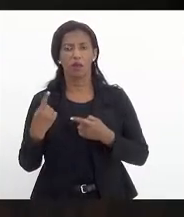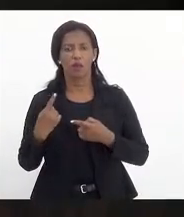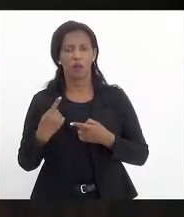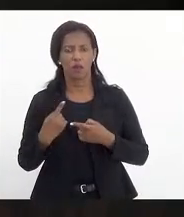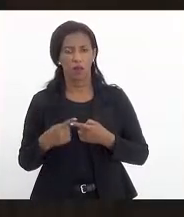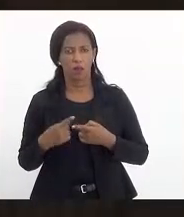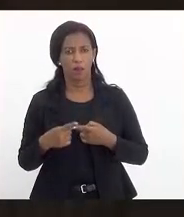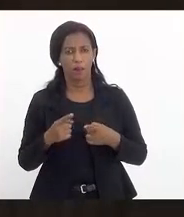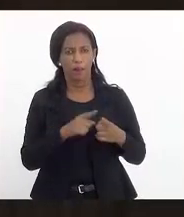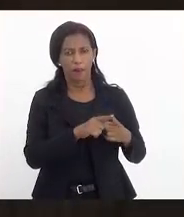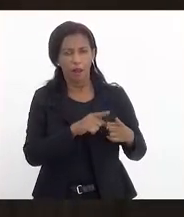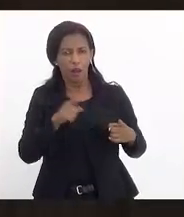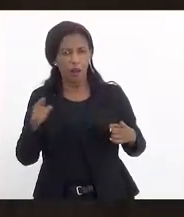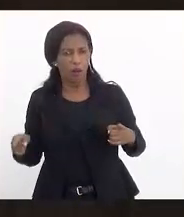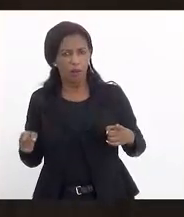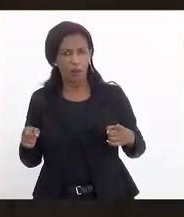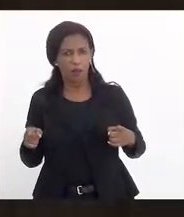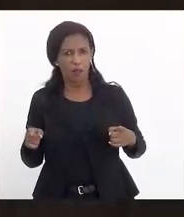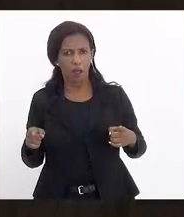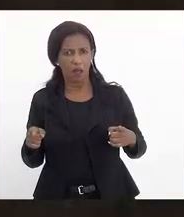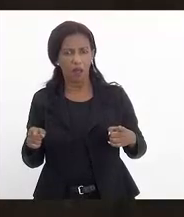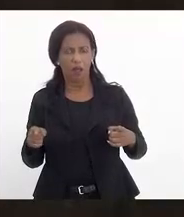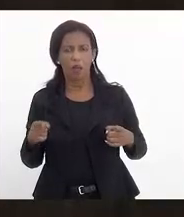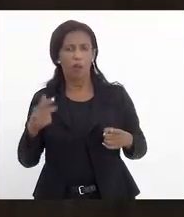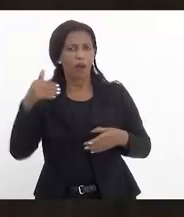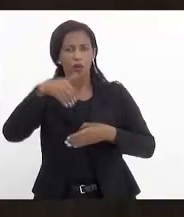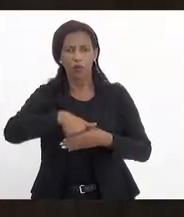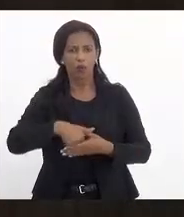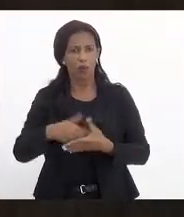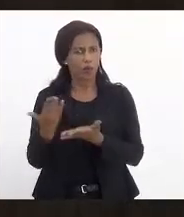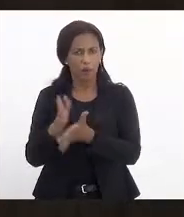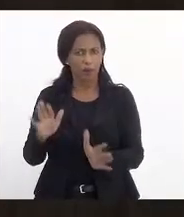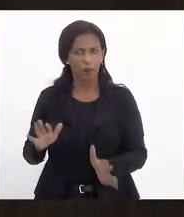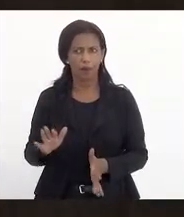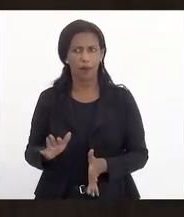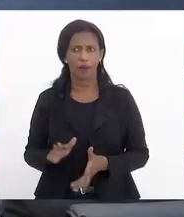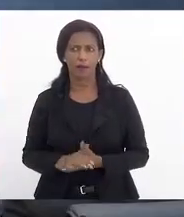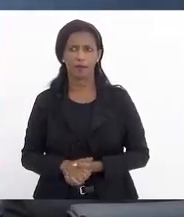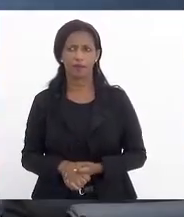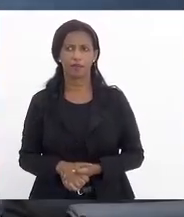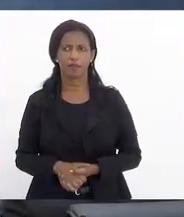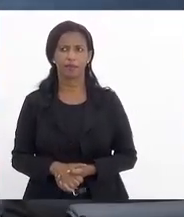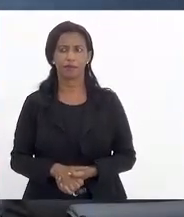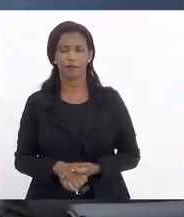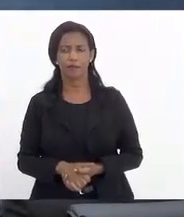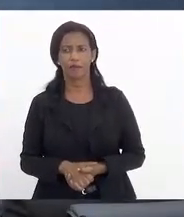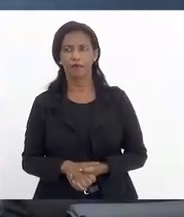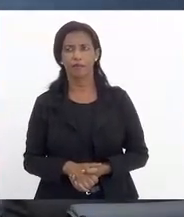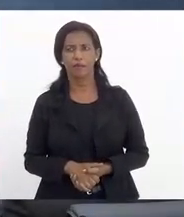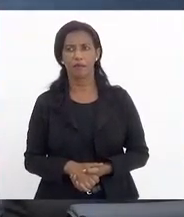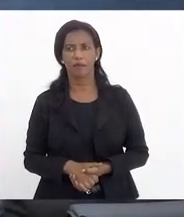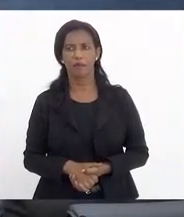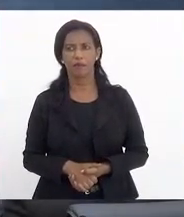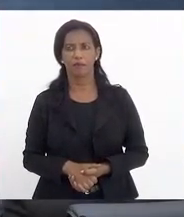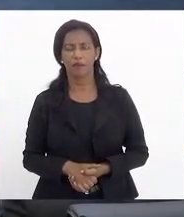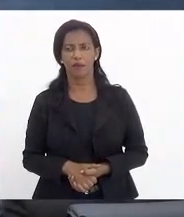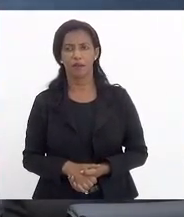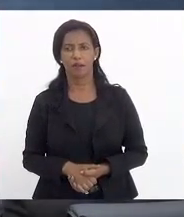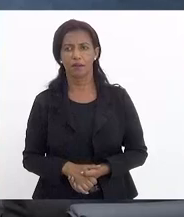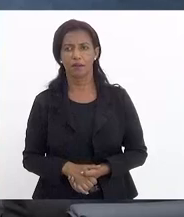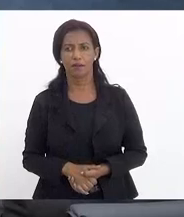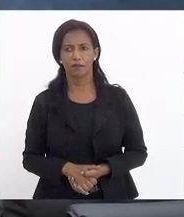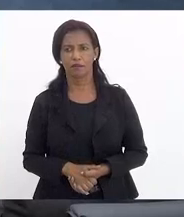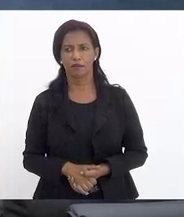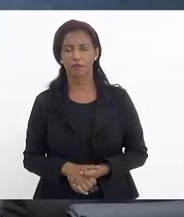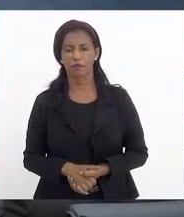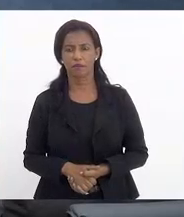para prorrogar, não vota para terminar. Mas não tem mais necessidade. Uma vez estando no regime, acabou.